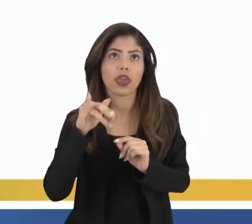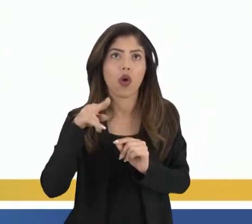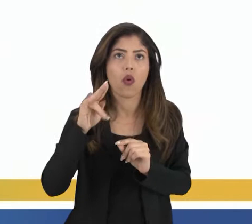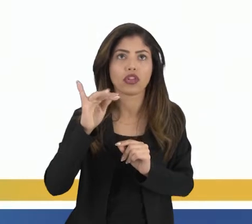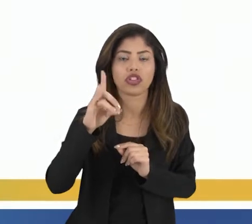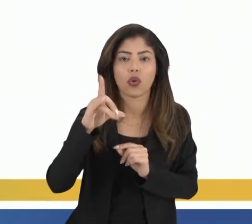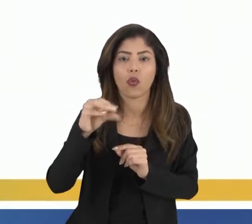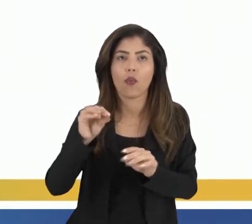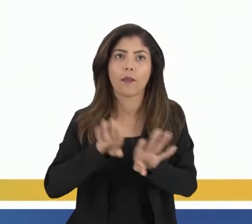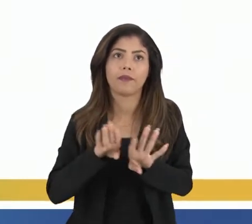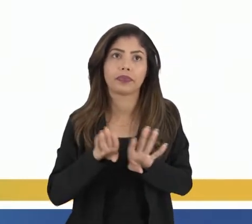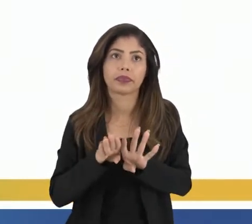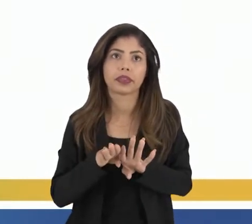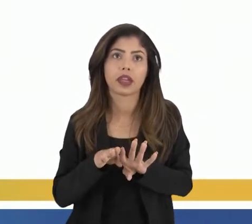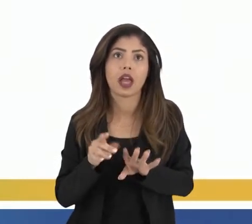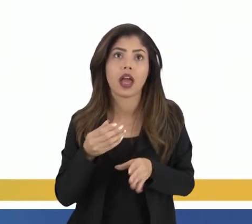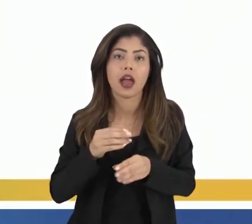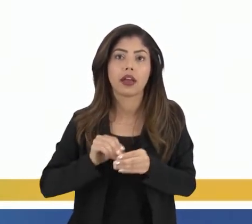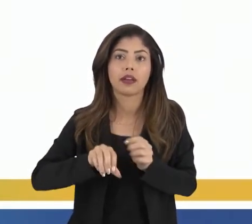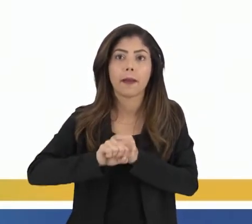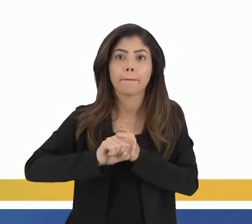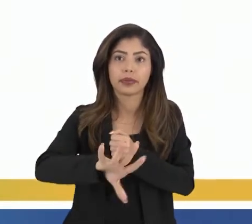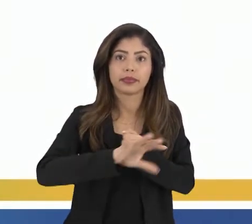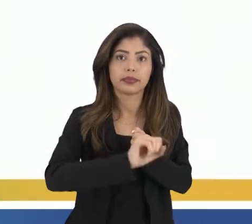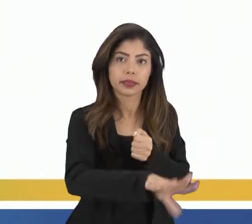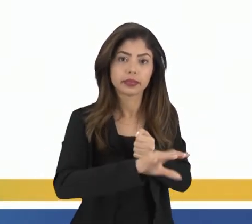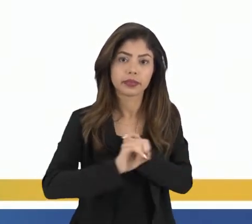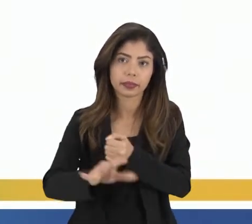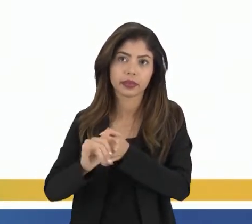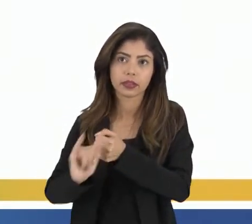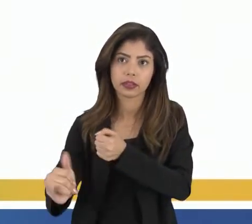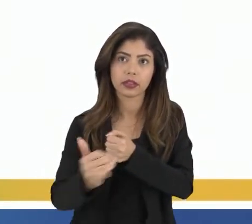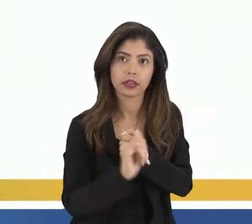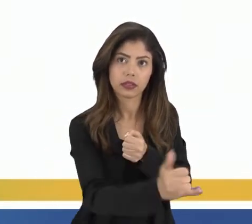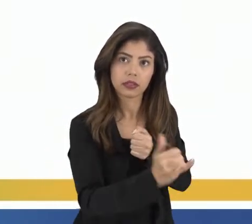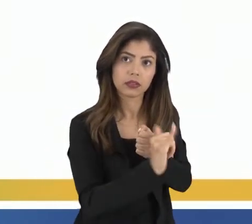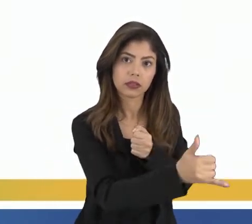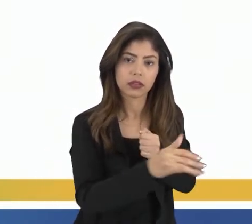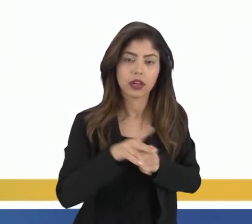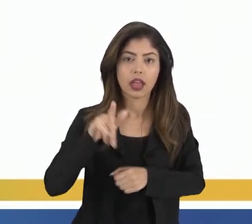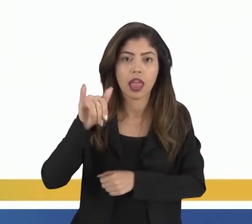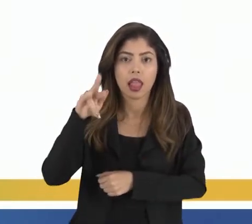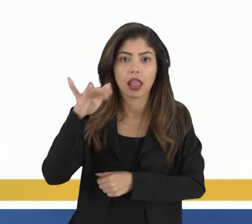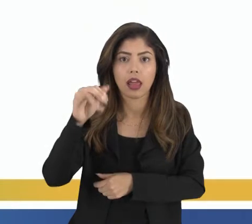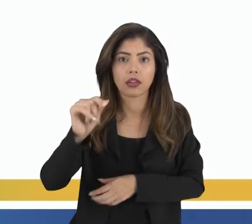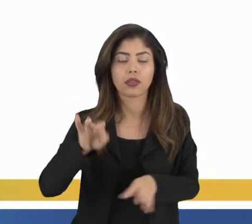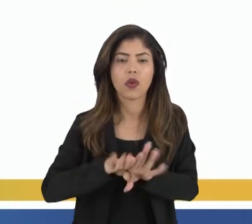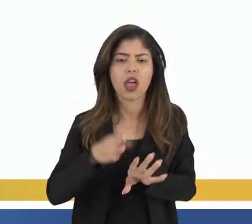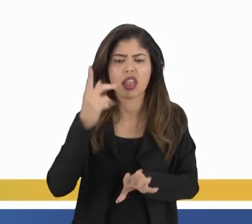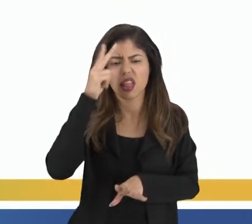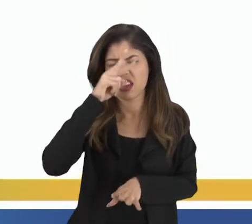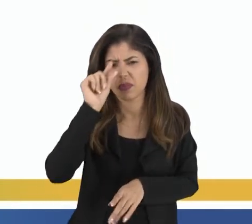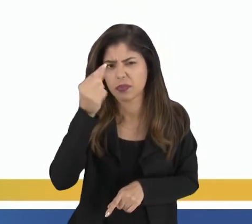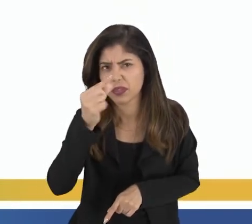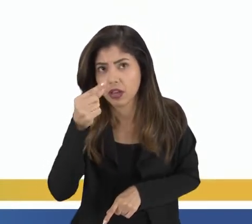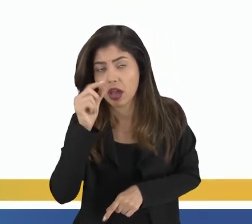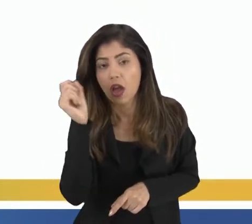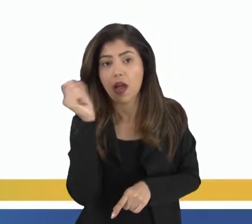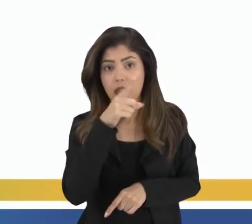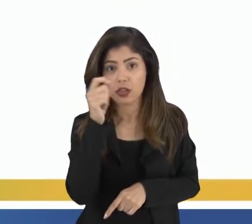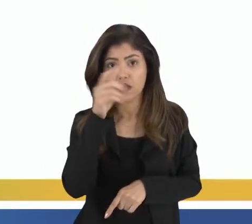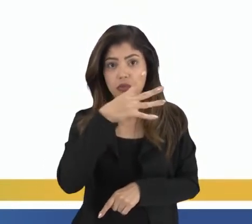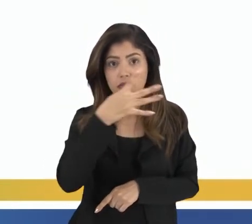ela acontece pela transferência de elétron. Então, lembra um pouquinho. Todo mundo lá daquela parte azul da